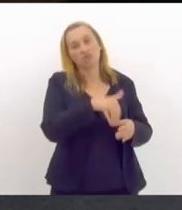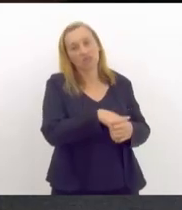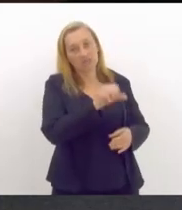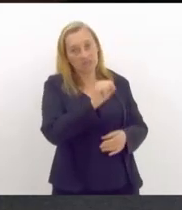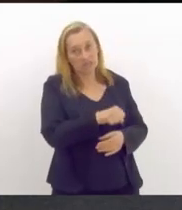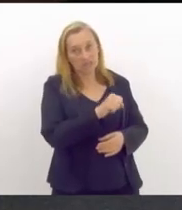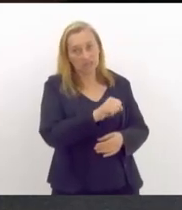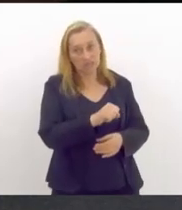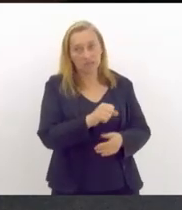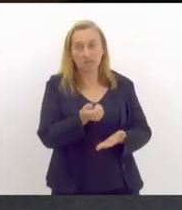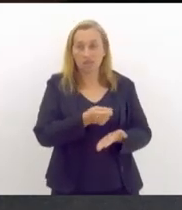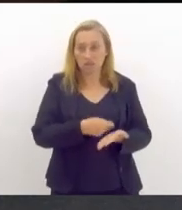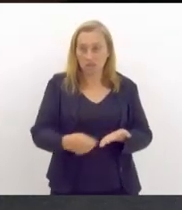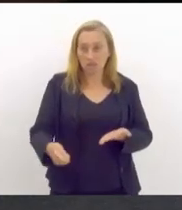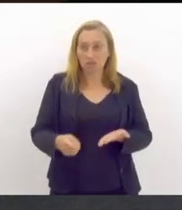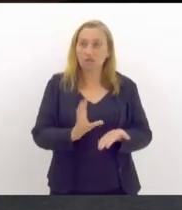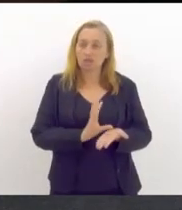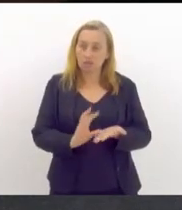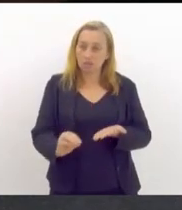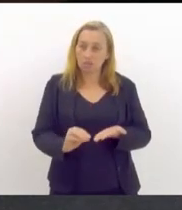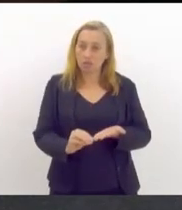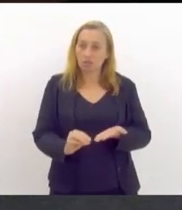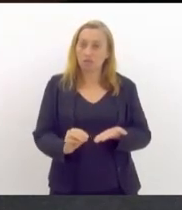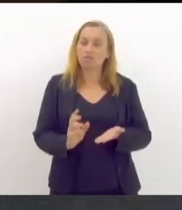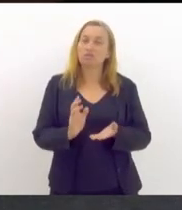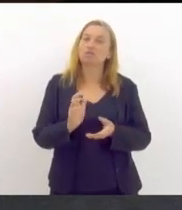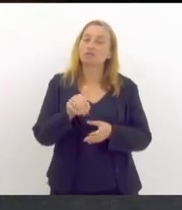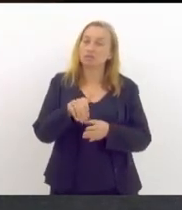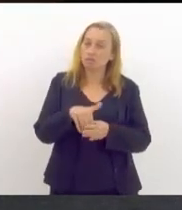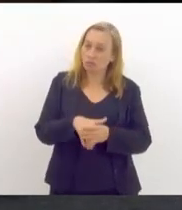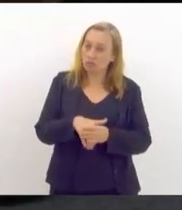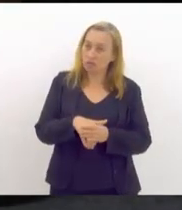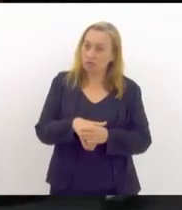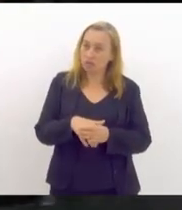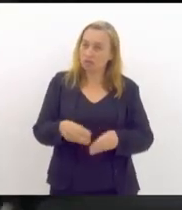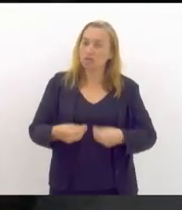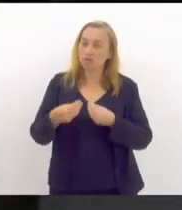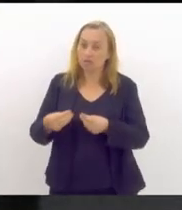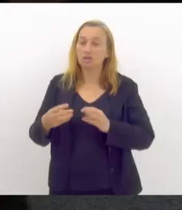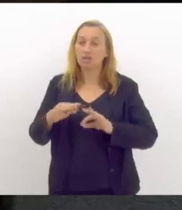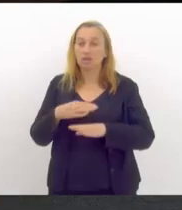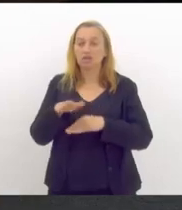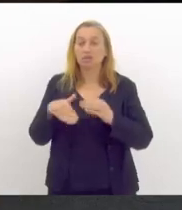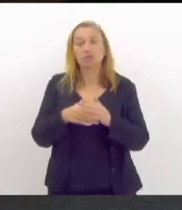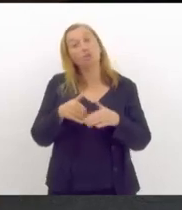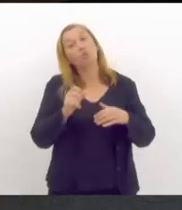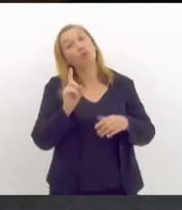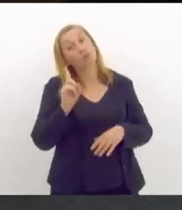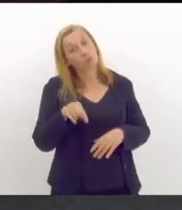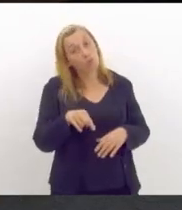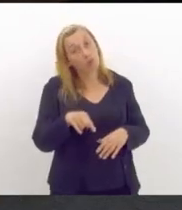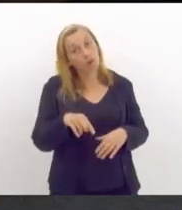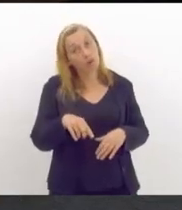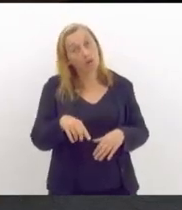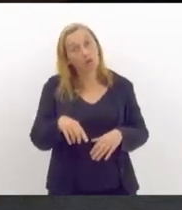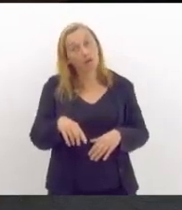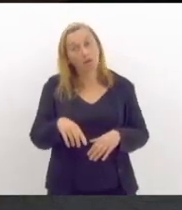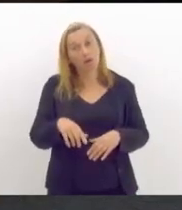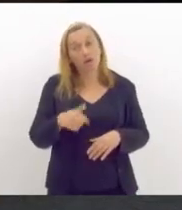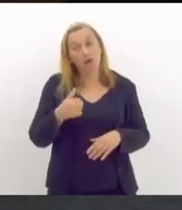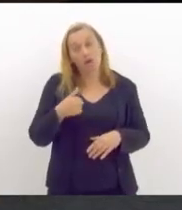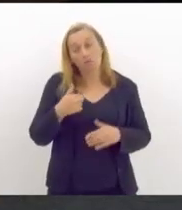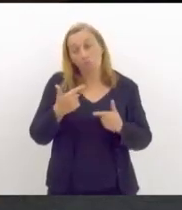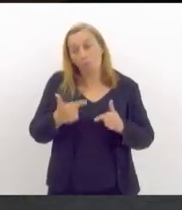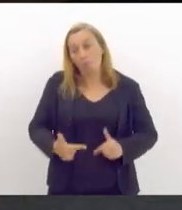tá escrito na pauta de votação que a gente entrega a todos quando é eu vou